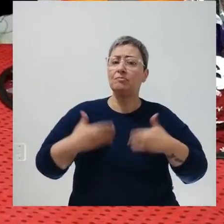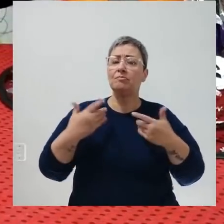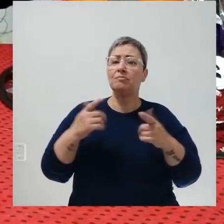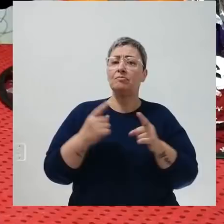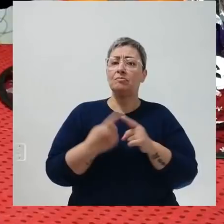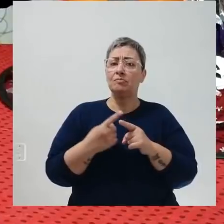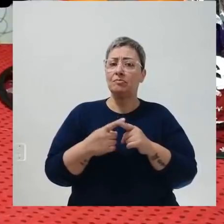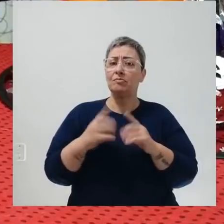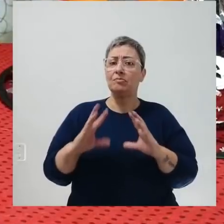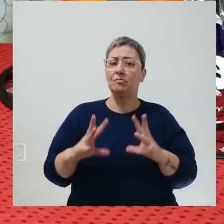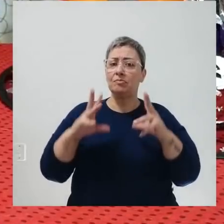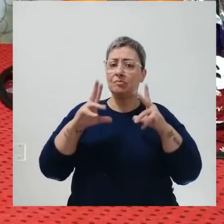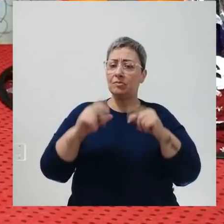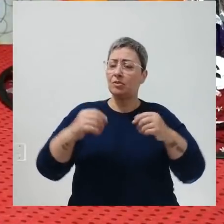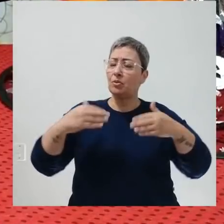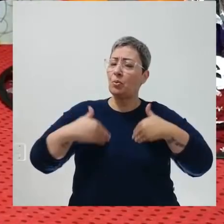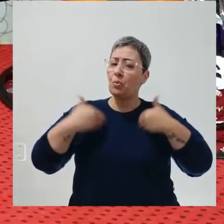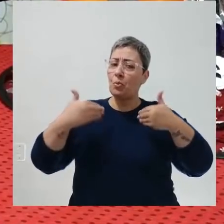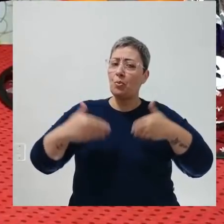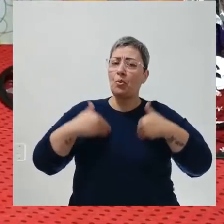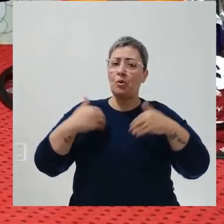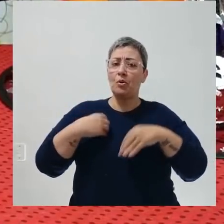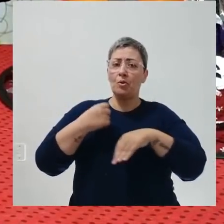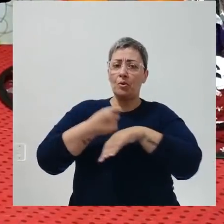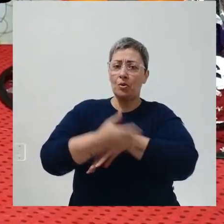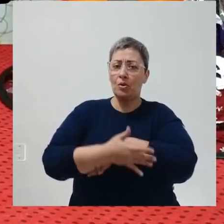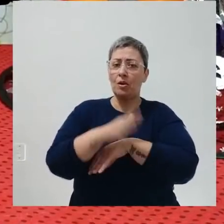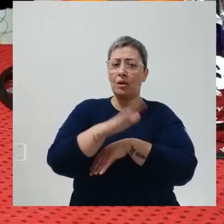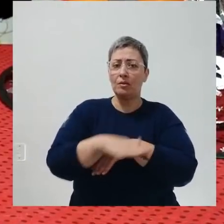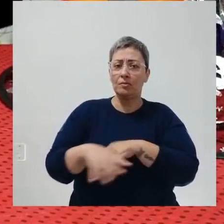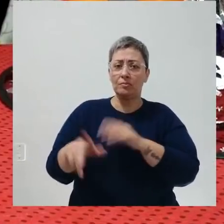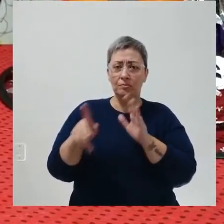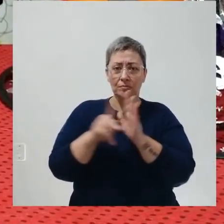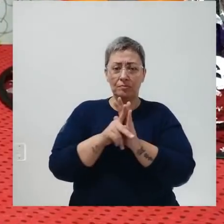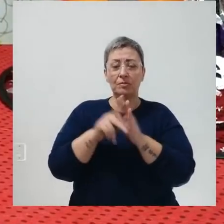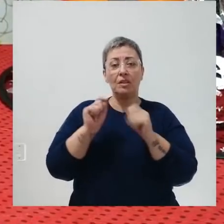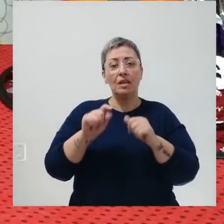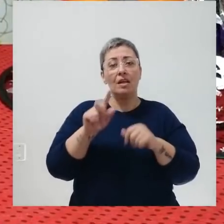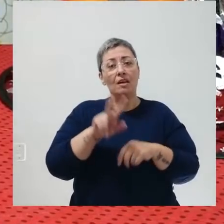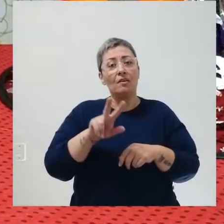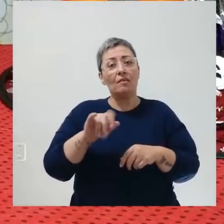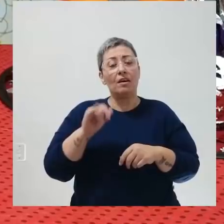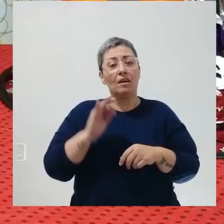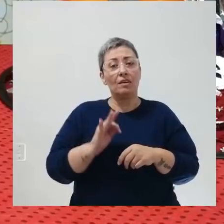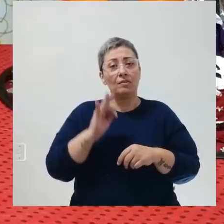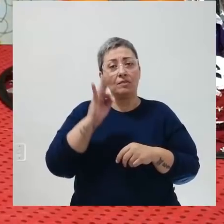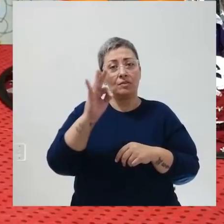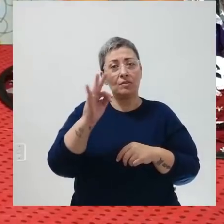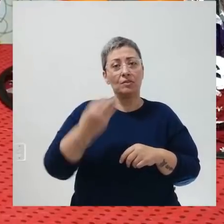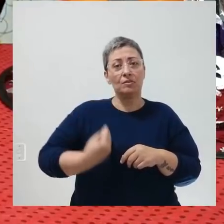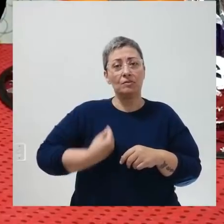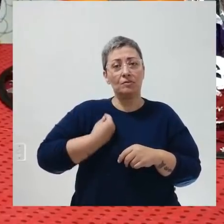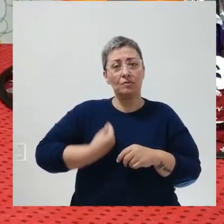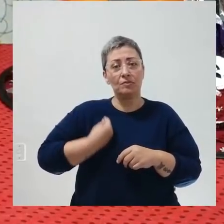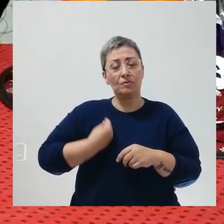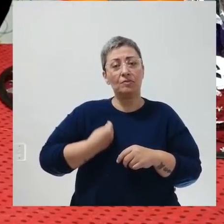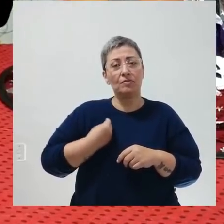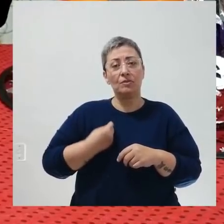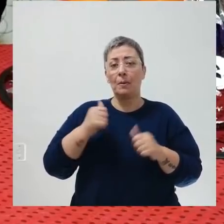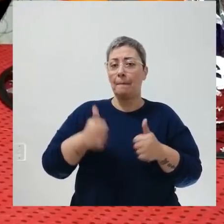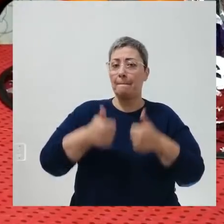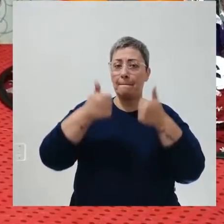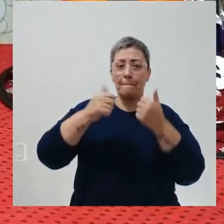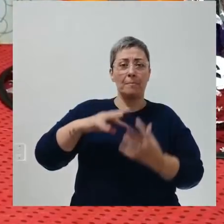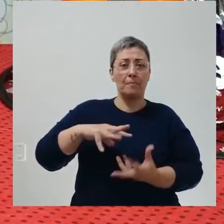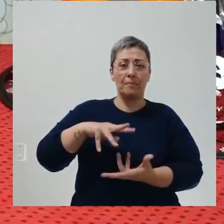porque toda essa sua alegria, toda essa sua esperança de criança é o que vai fazer da nossa vida um